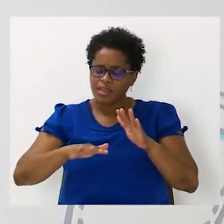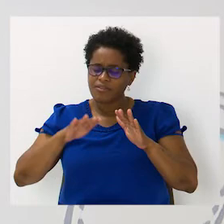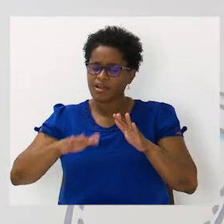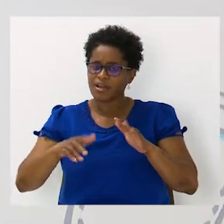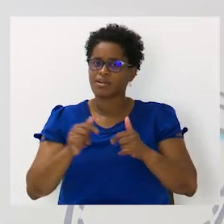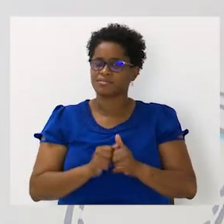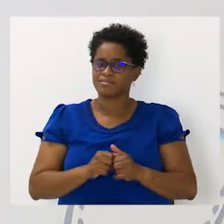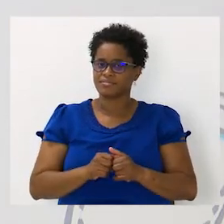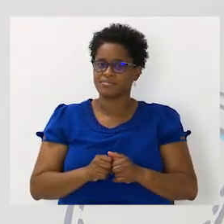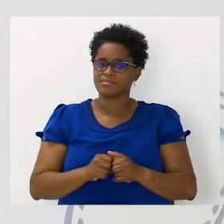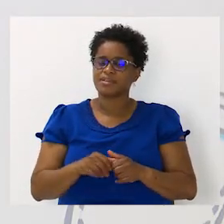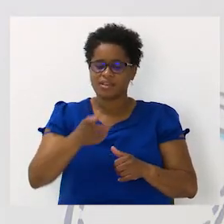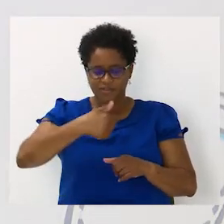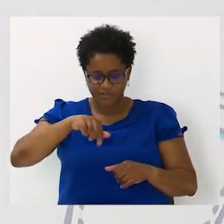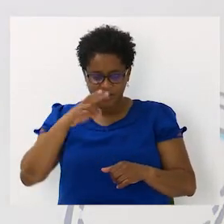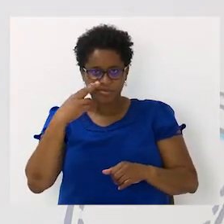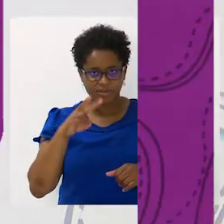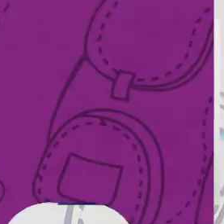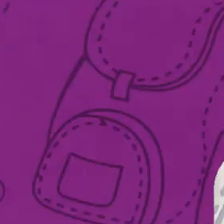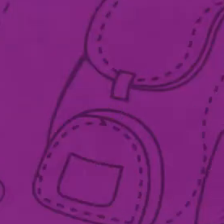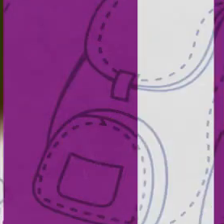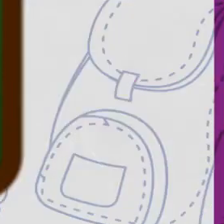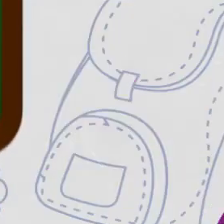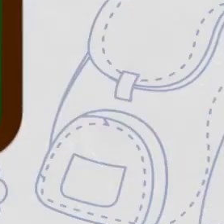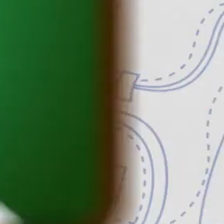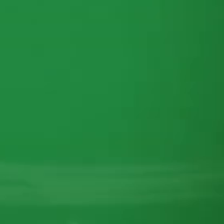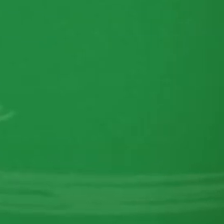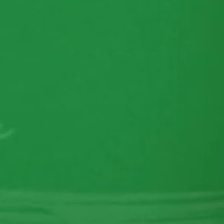devagar. Vamos ver.